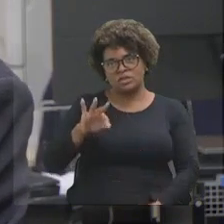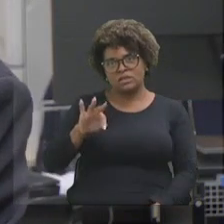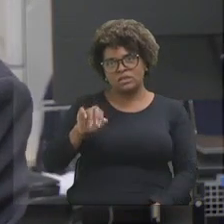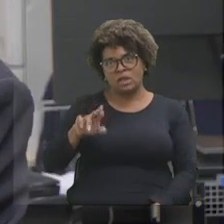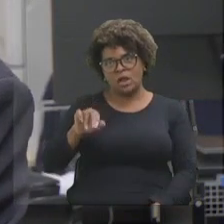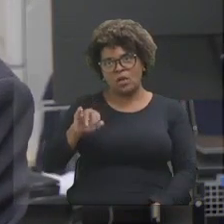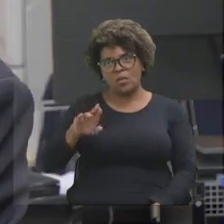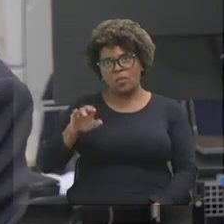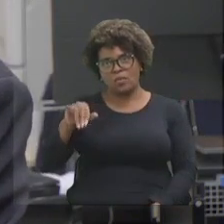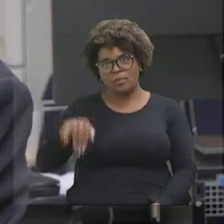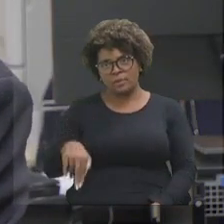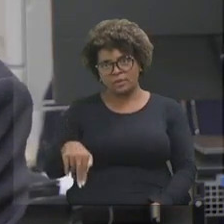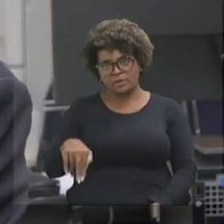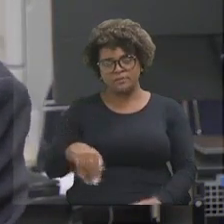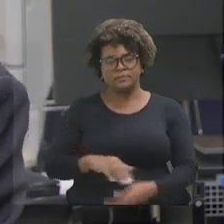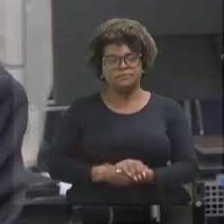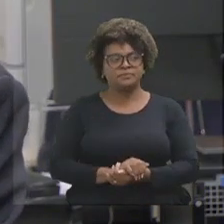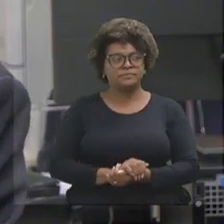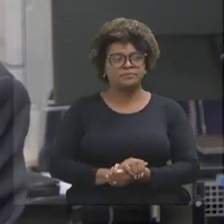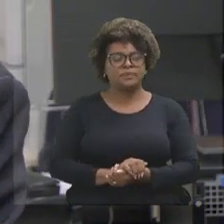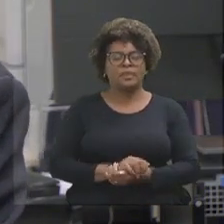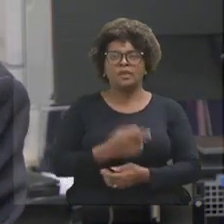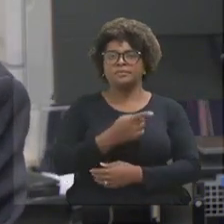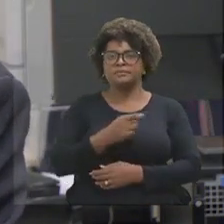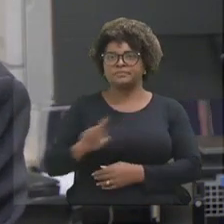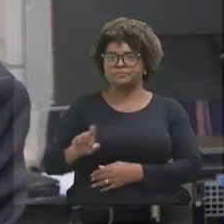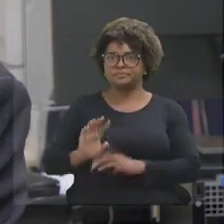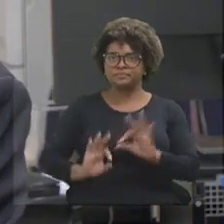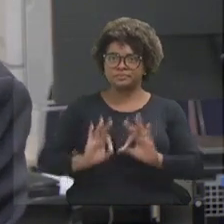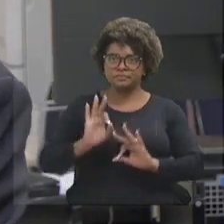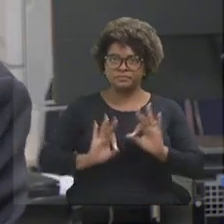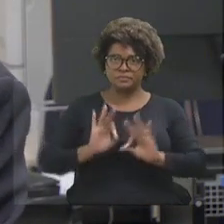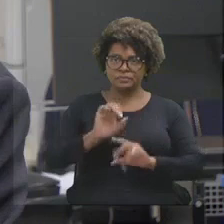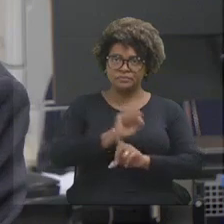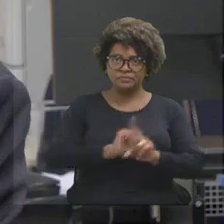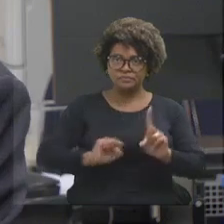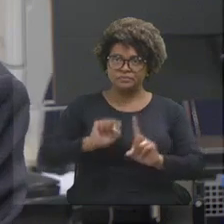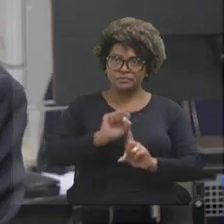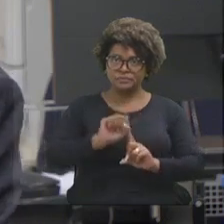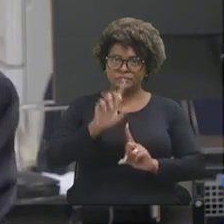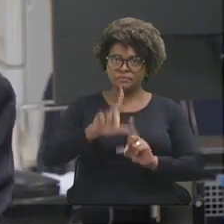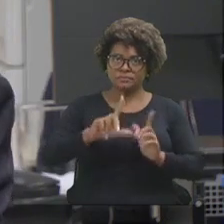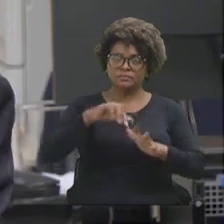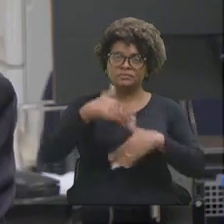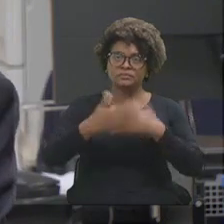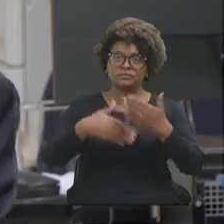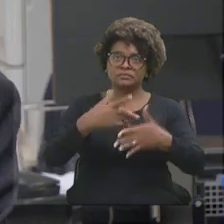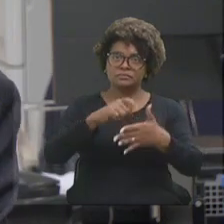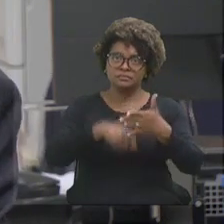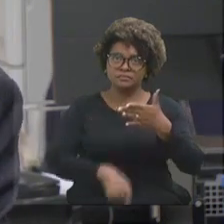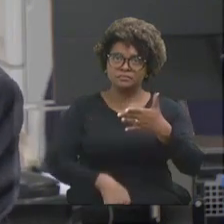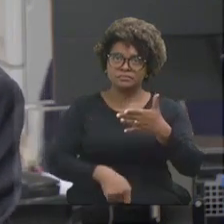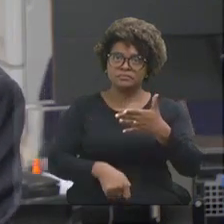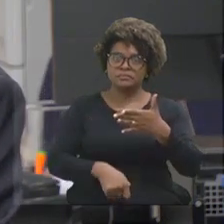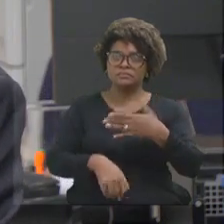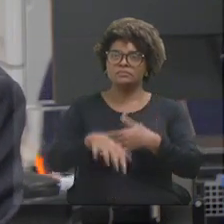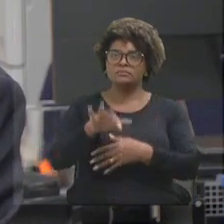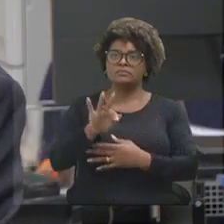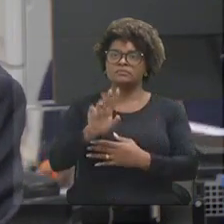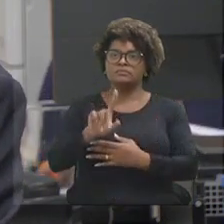sobre as organizações sociais tá um ponto importante é sobre o processo de contratação de organização social na